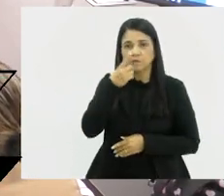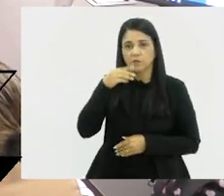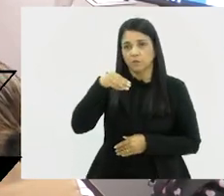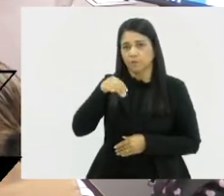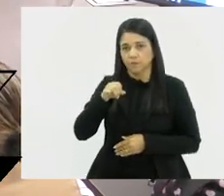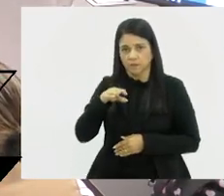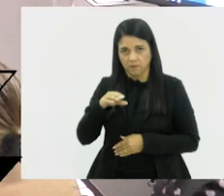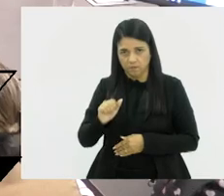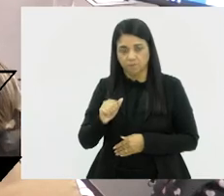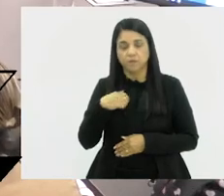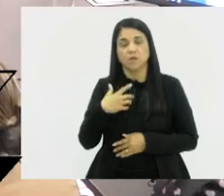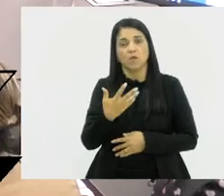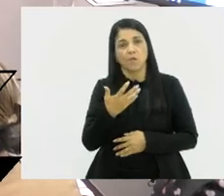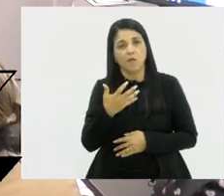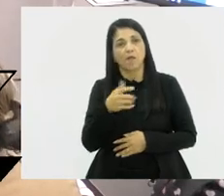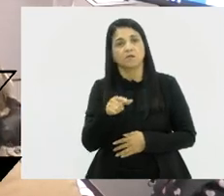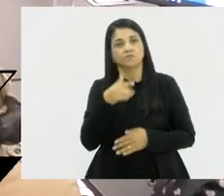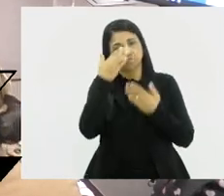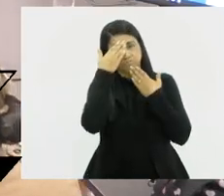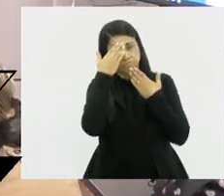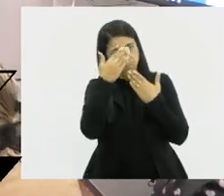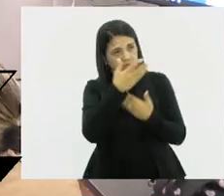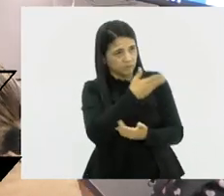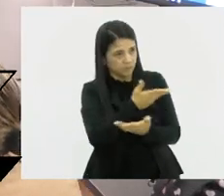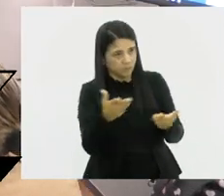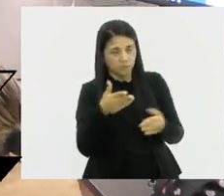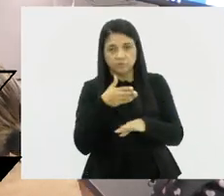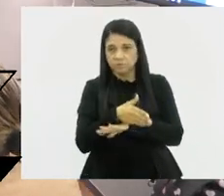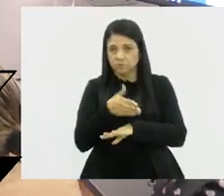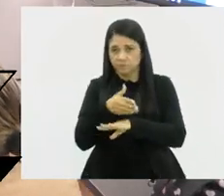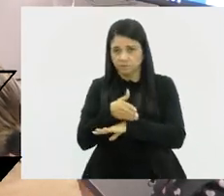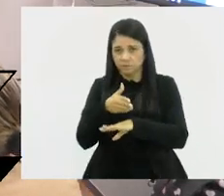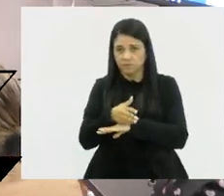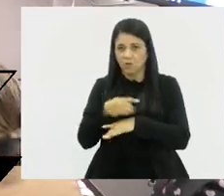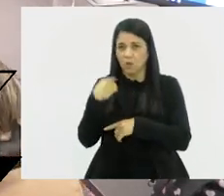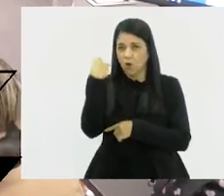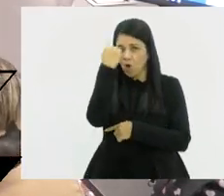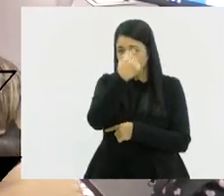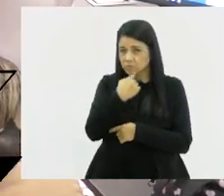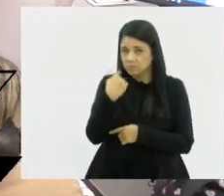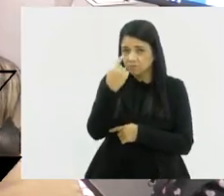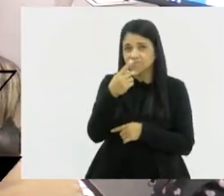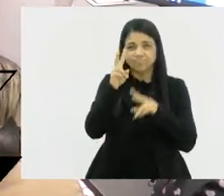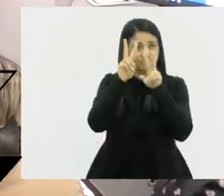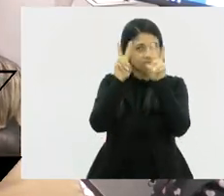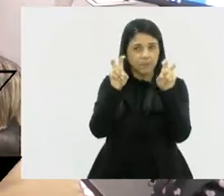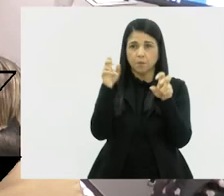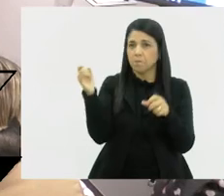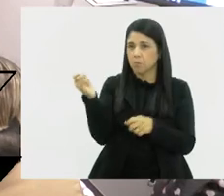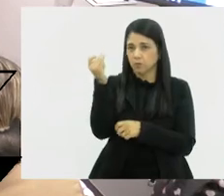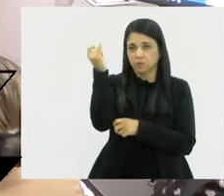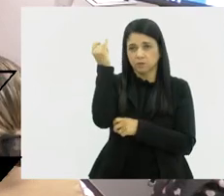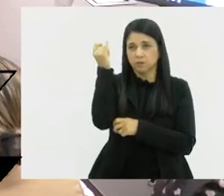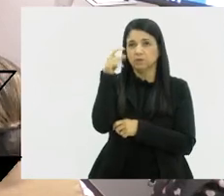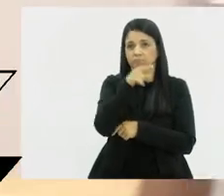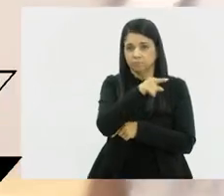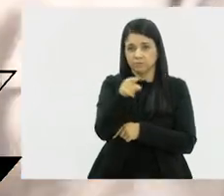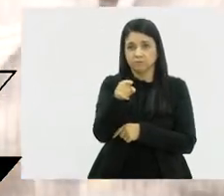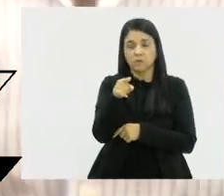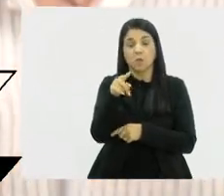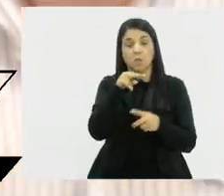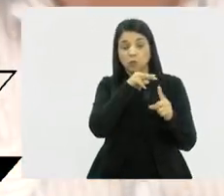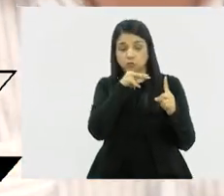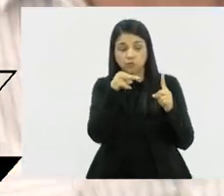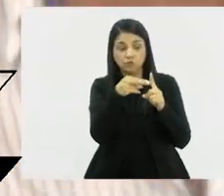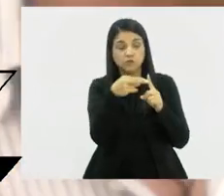queria agradecer a todos que participaram, tantas horas aqui de um tema tão relevante, cada um trazendo ponto de vista